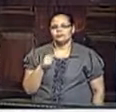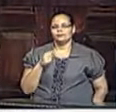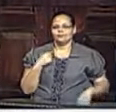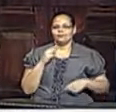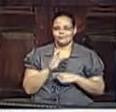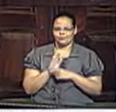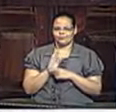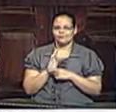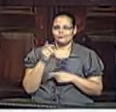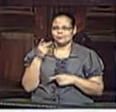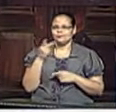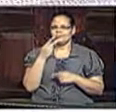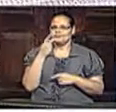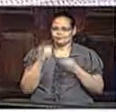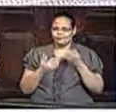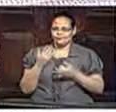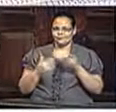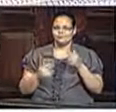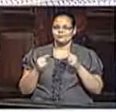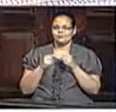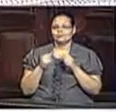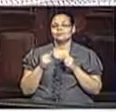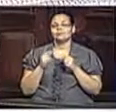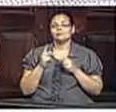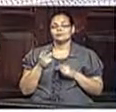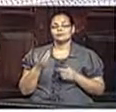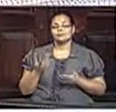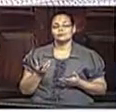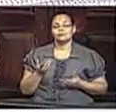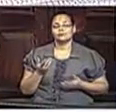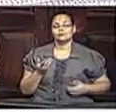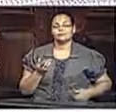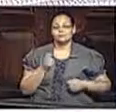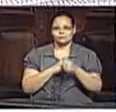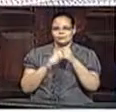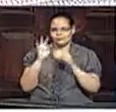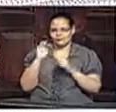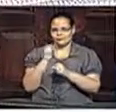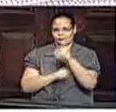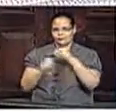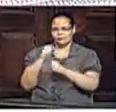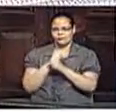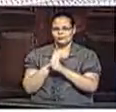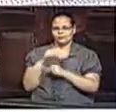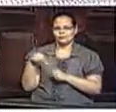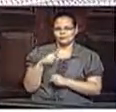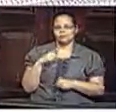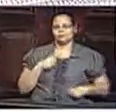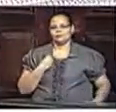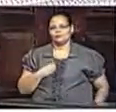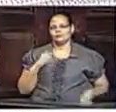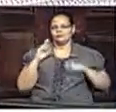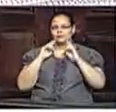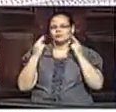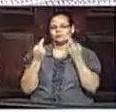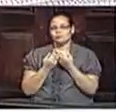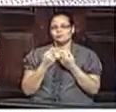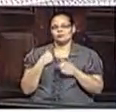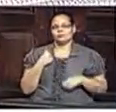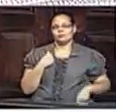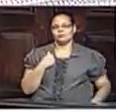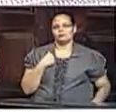corroborar suas palavras e lembrar que ainda no final do ano passado, nós participamos de uma reunião,